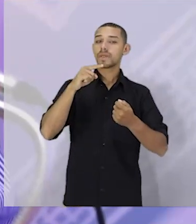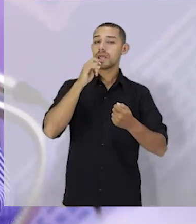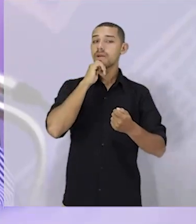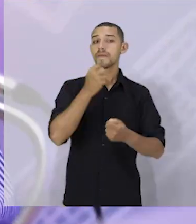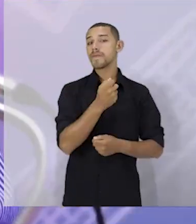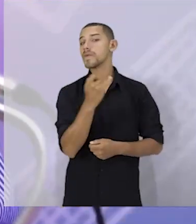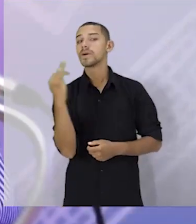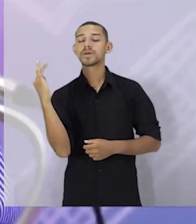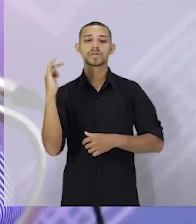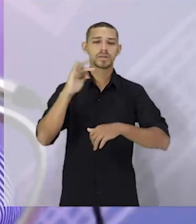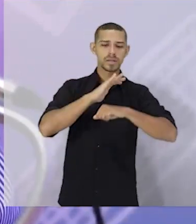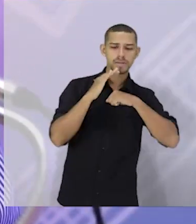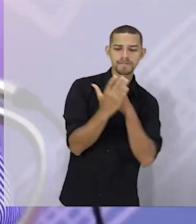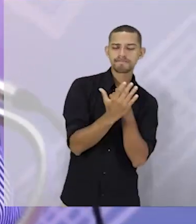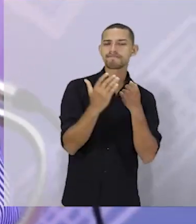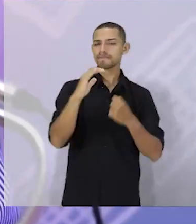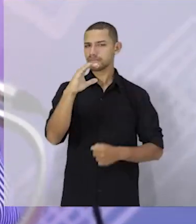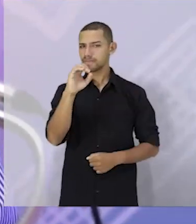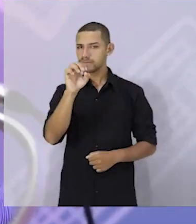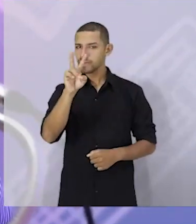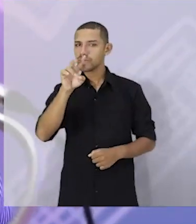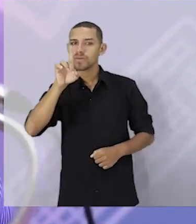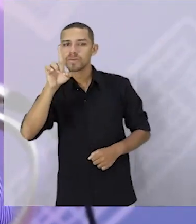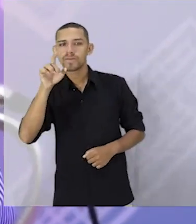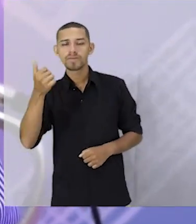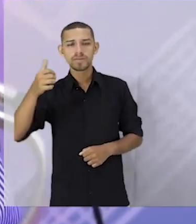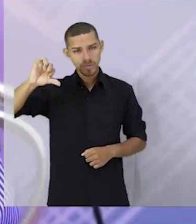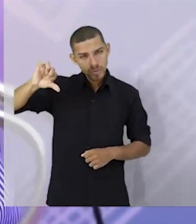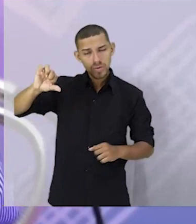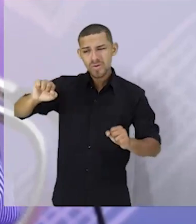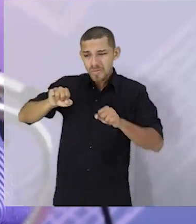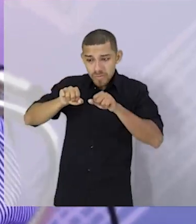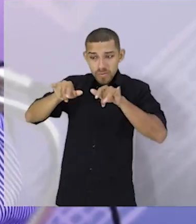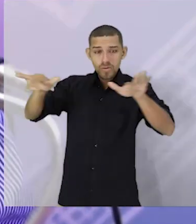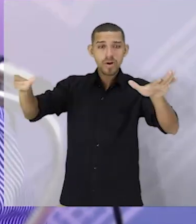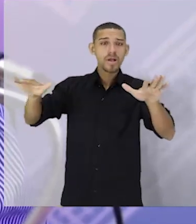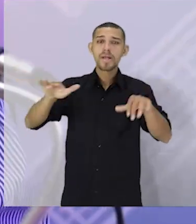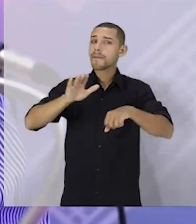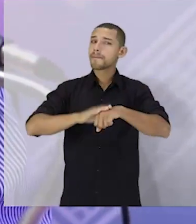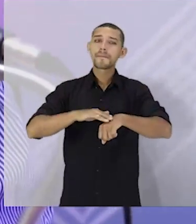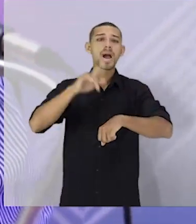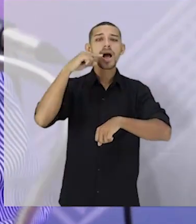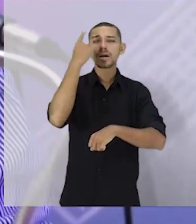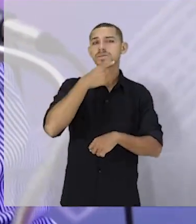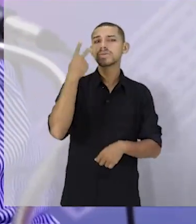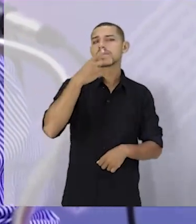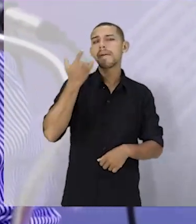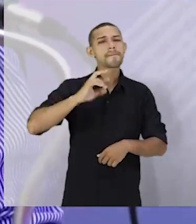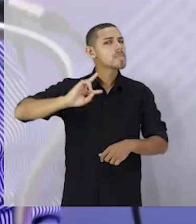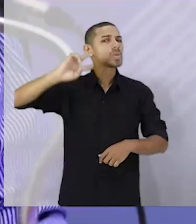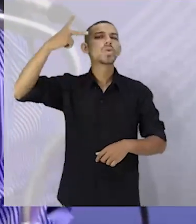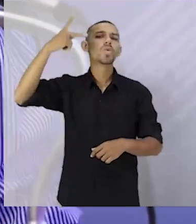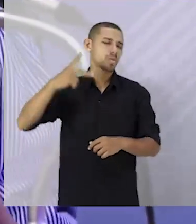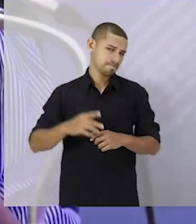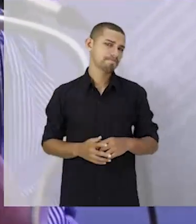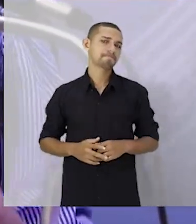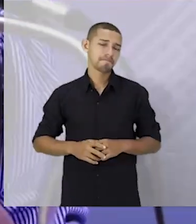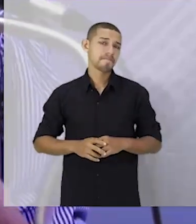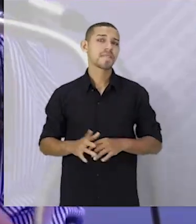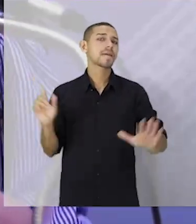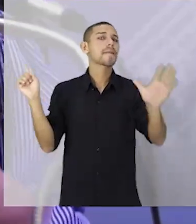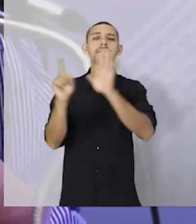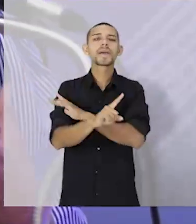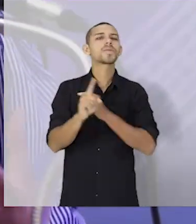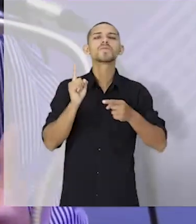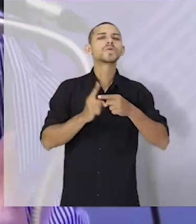muito mais... Isso, na verdade, acentuou, né? Então, as pessoas... Por quê que isso acentuou, né? Vocês podem perguntar por